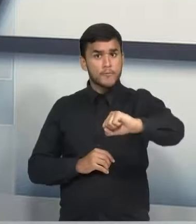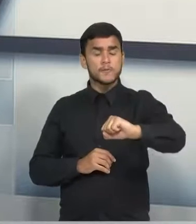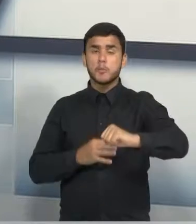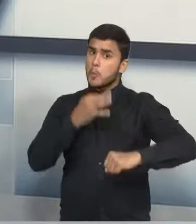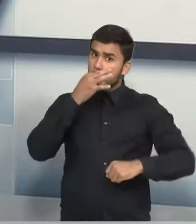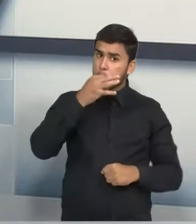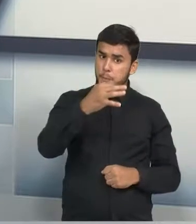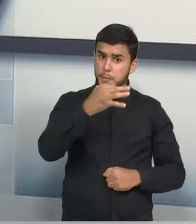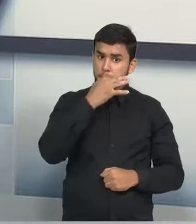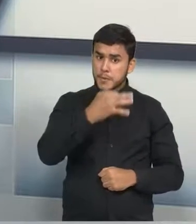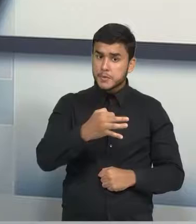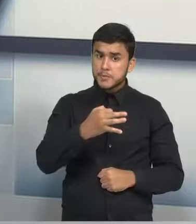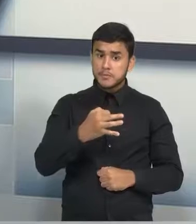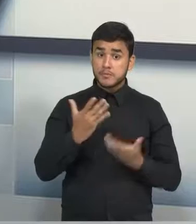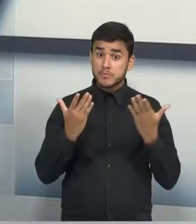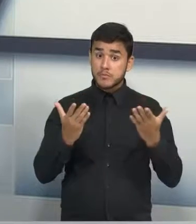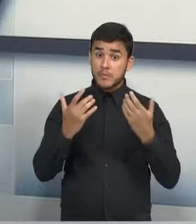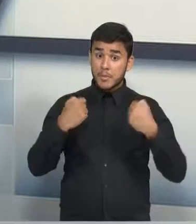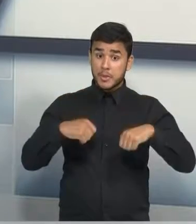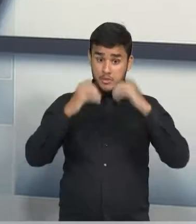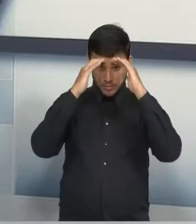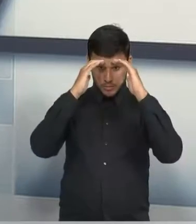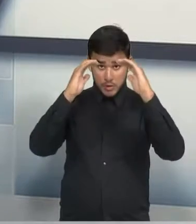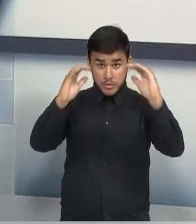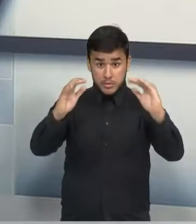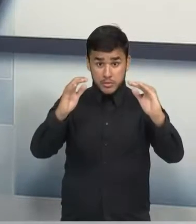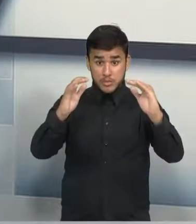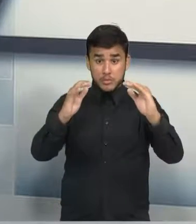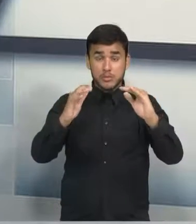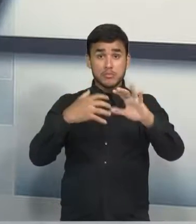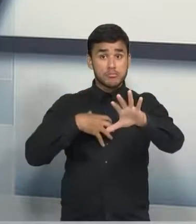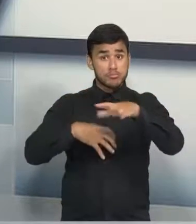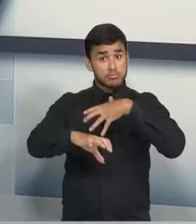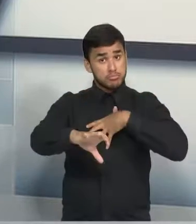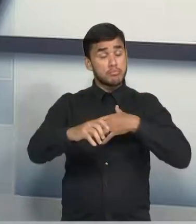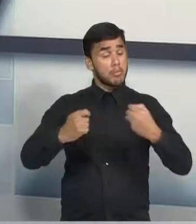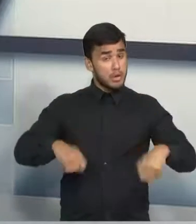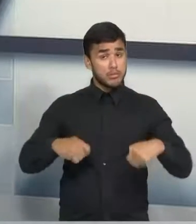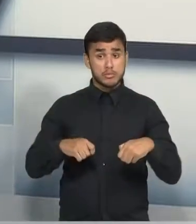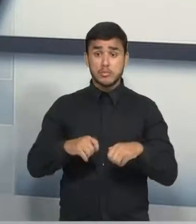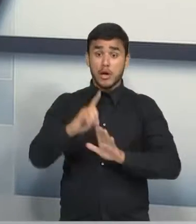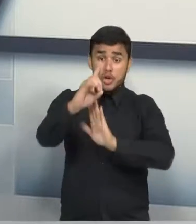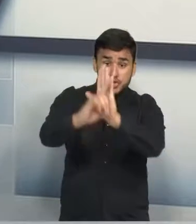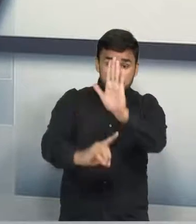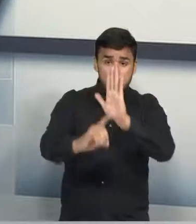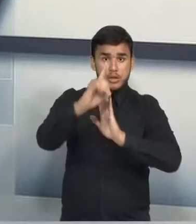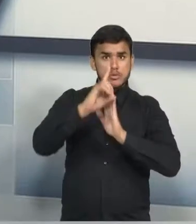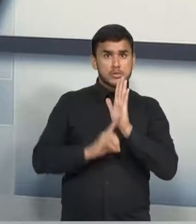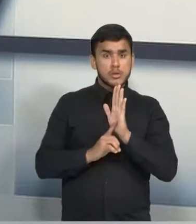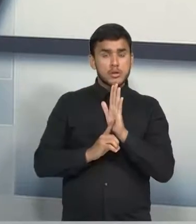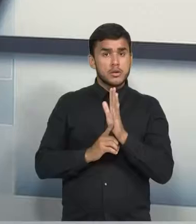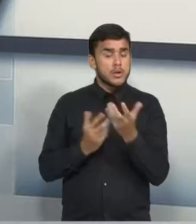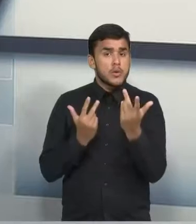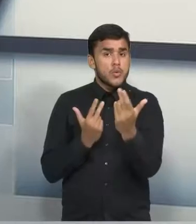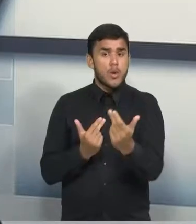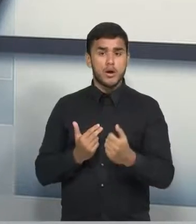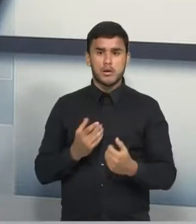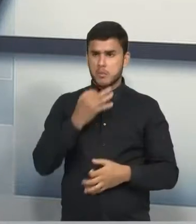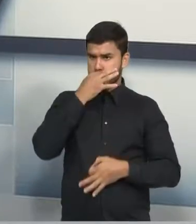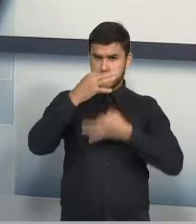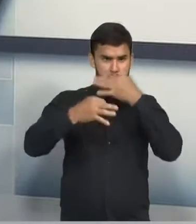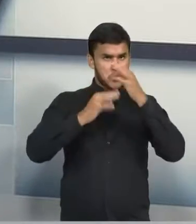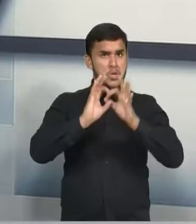que entender, e para defender o seu direito, você tem que respeitar o do outro. Então, ela foi muito clara para quem fala